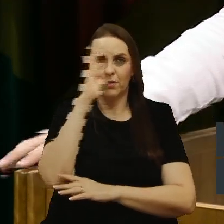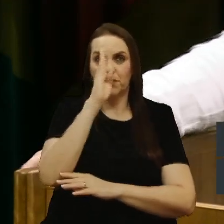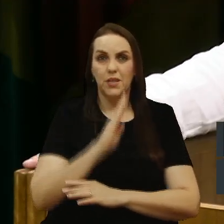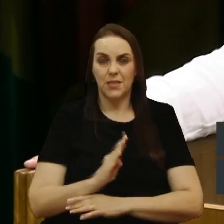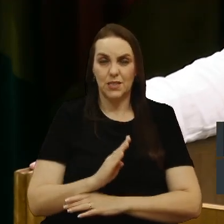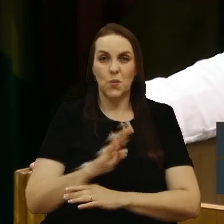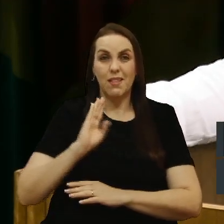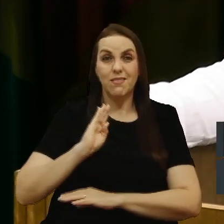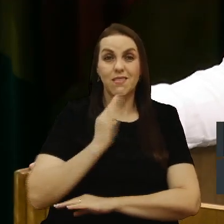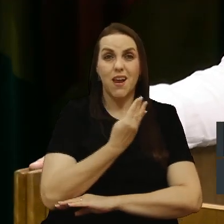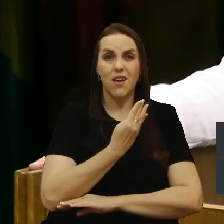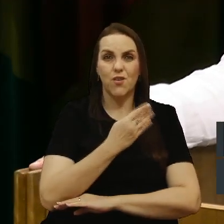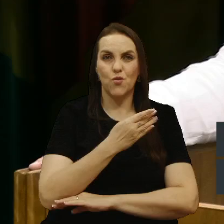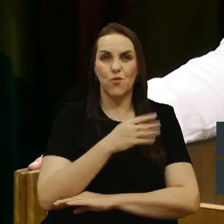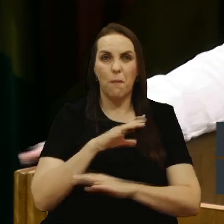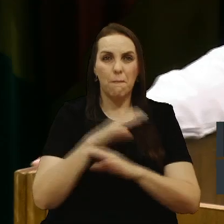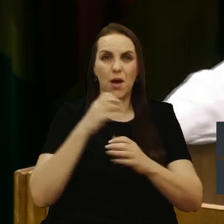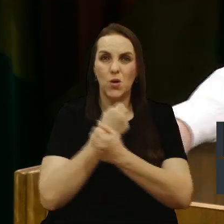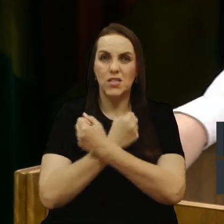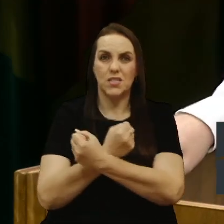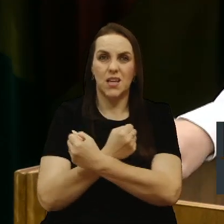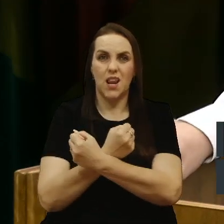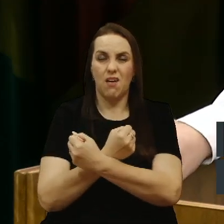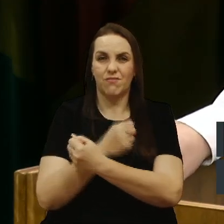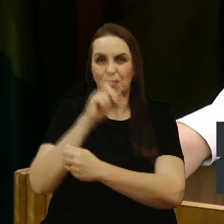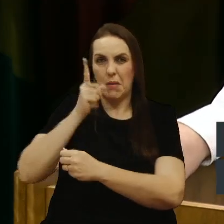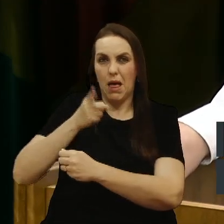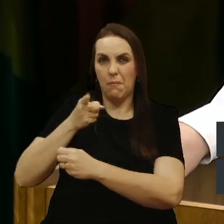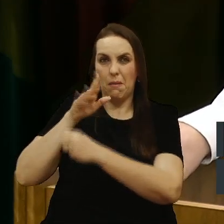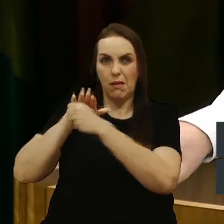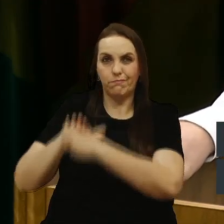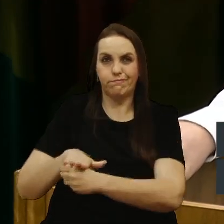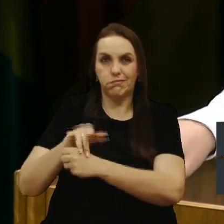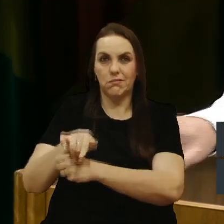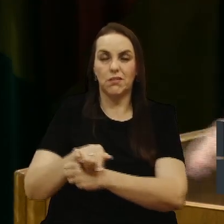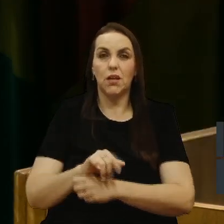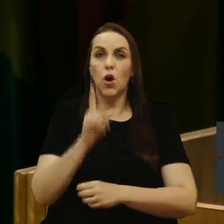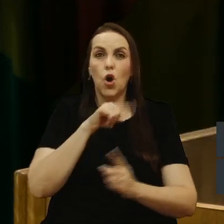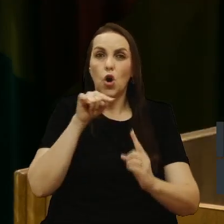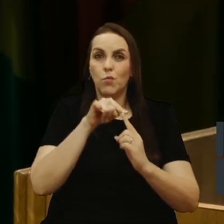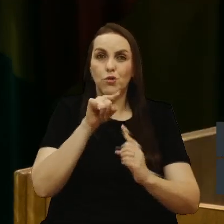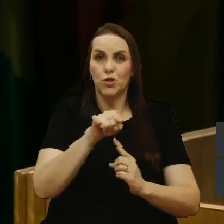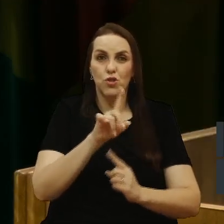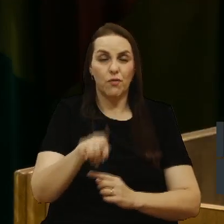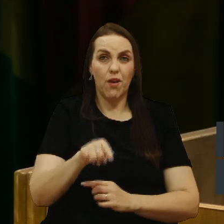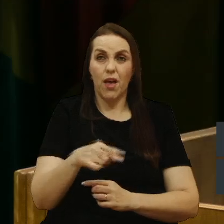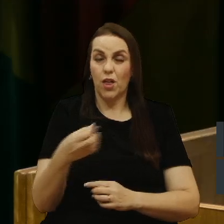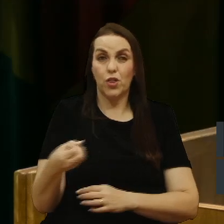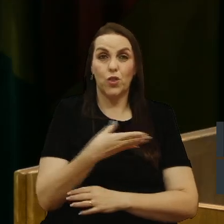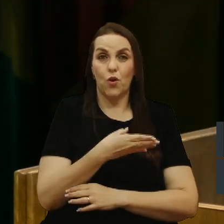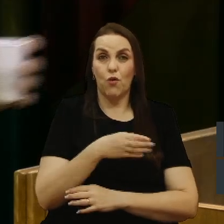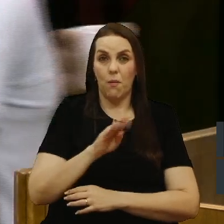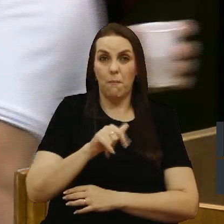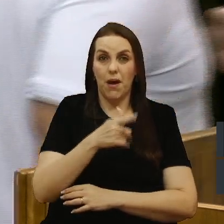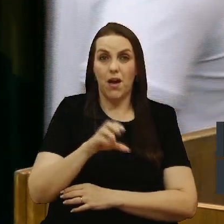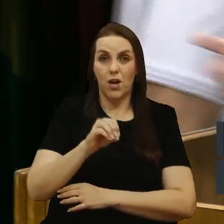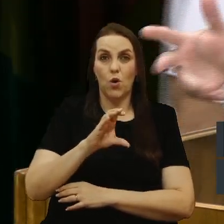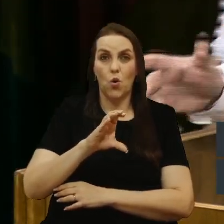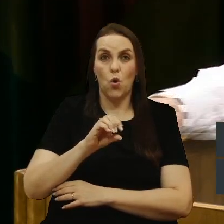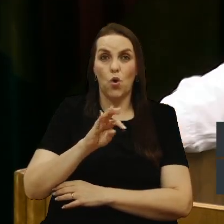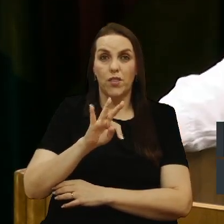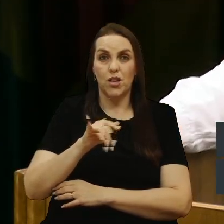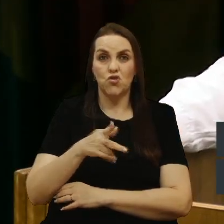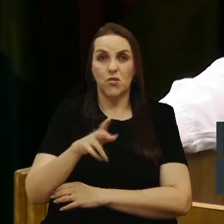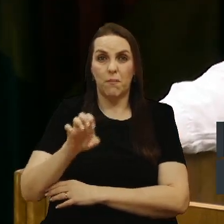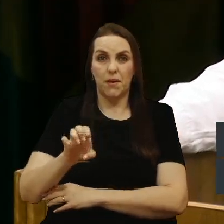traidor. E ninguém tem por objetivo ser o novo Barão de Cotegipe. Por isso uma